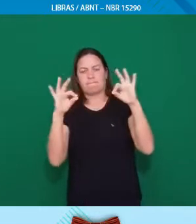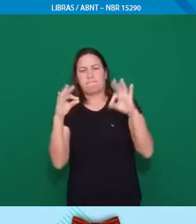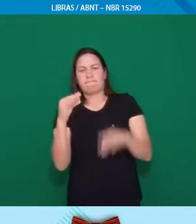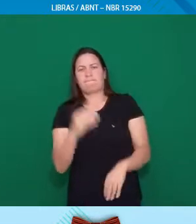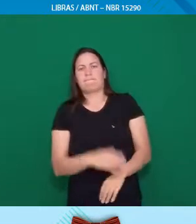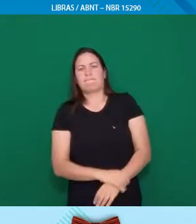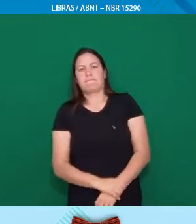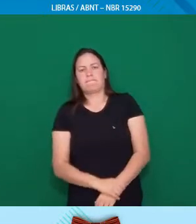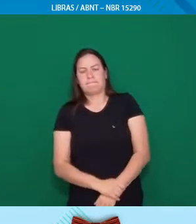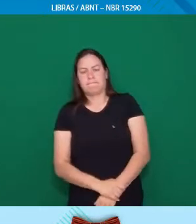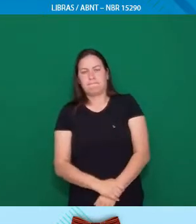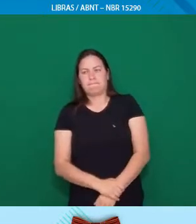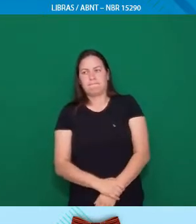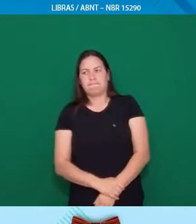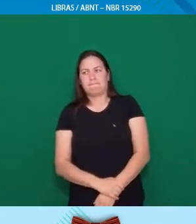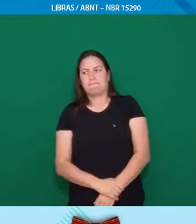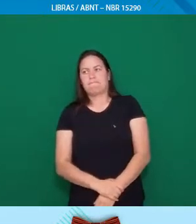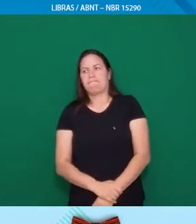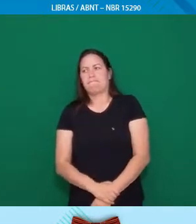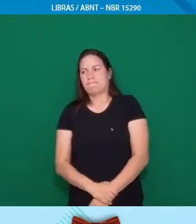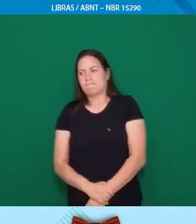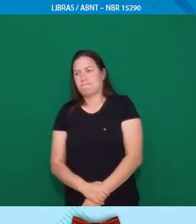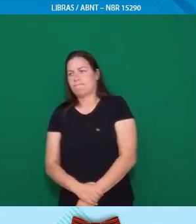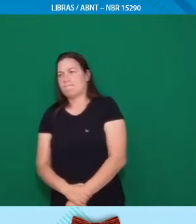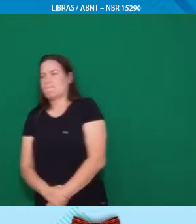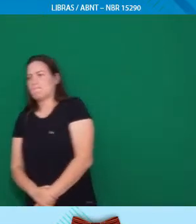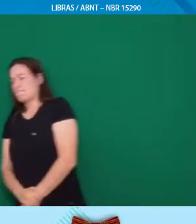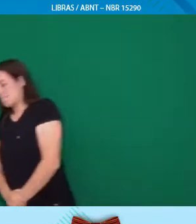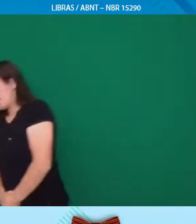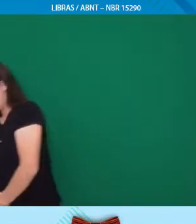um registro fotográfico e